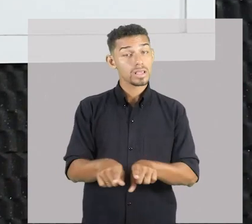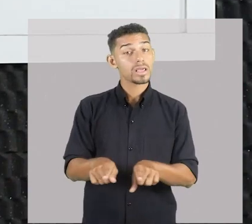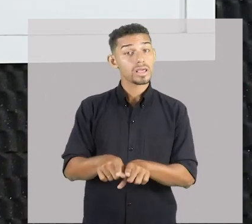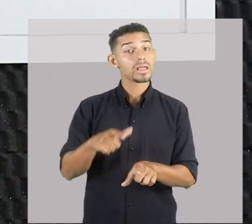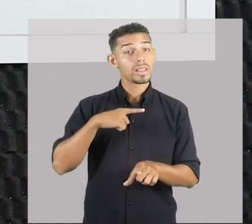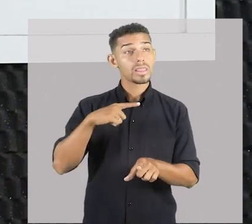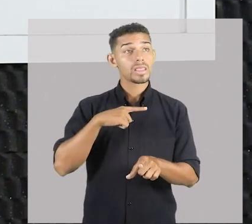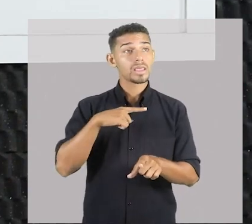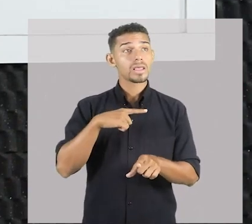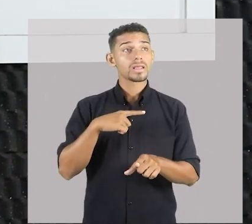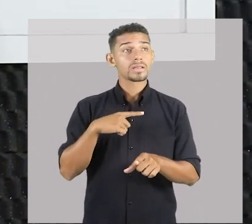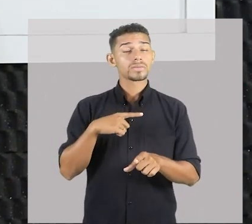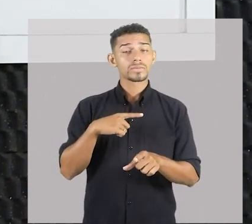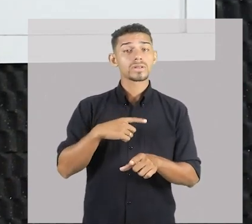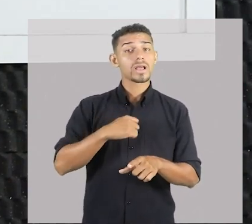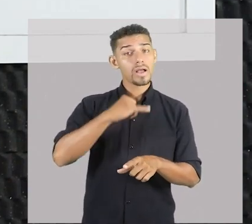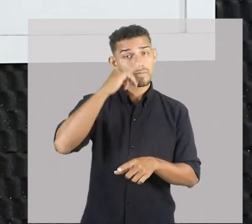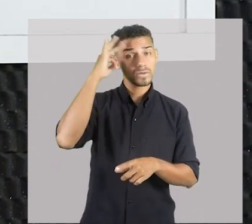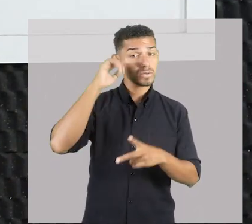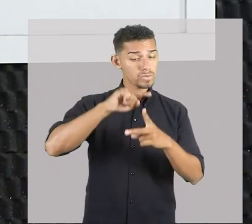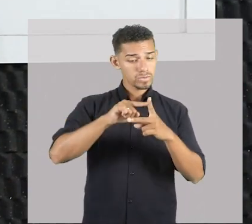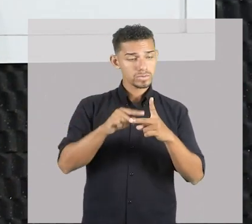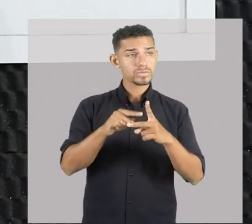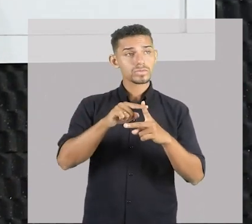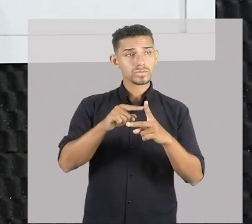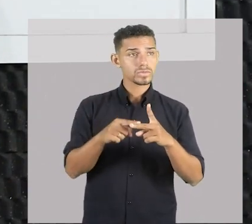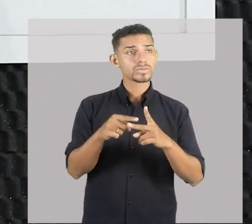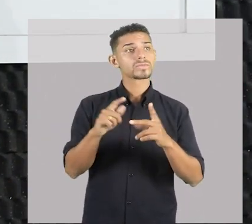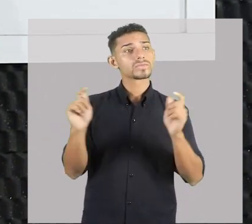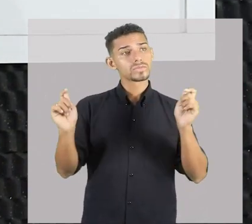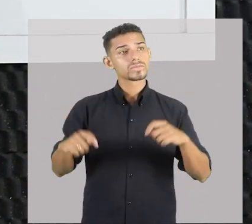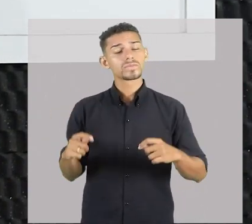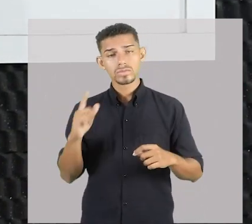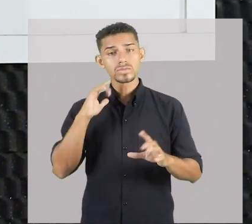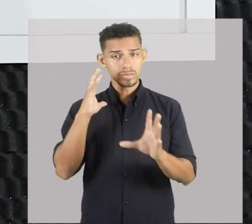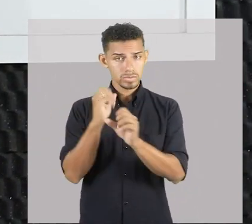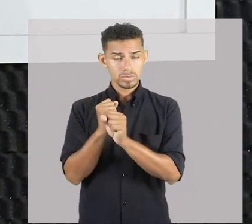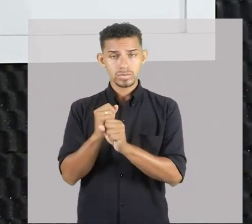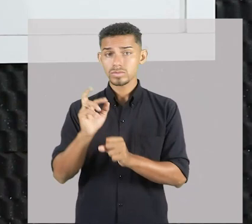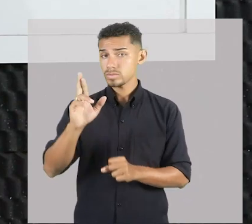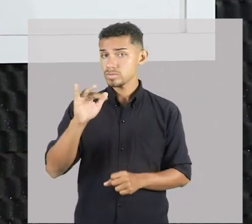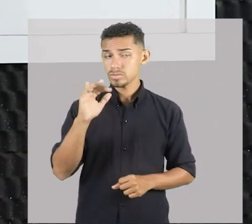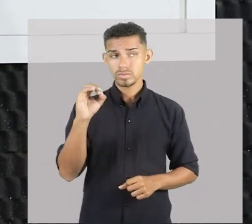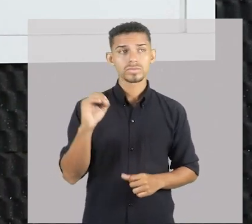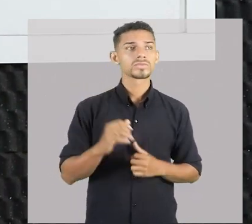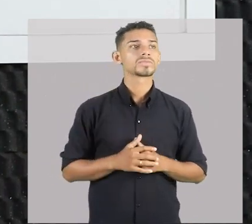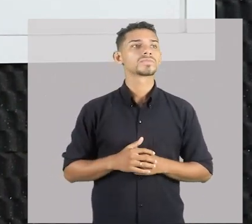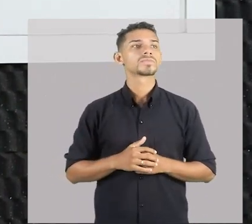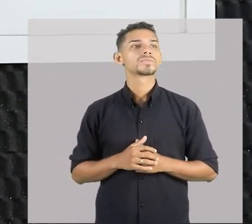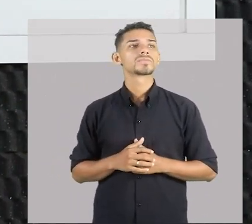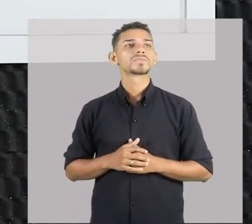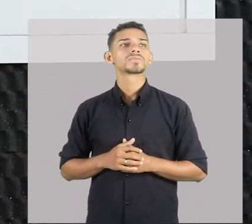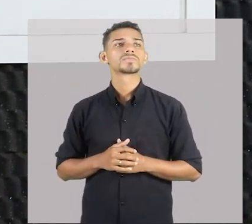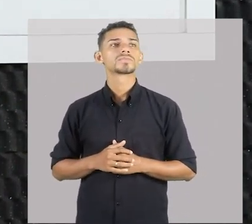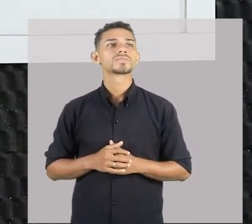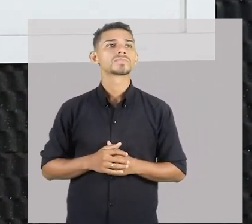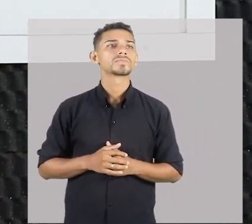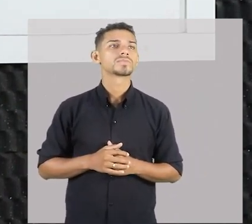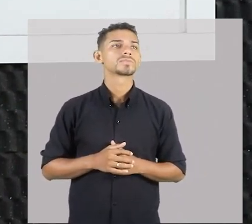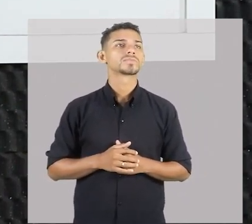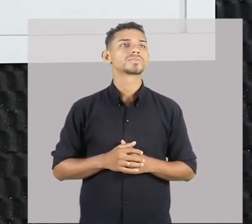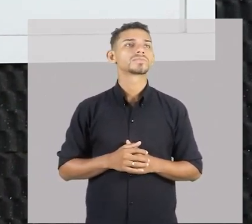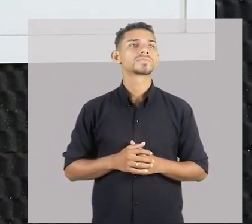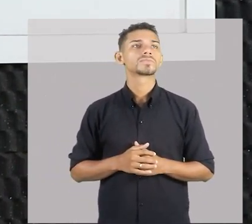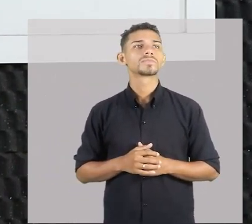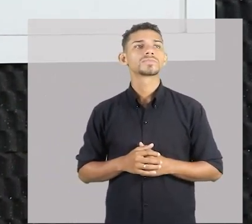Eu vou usar essa primeira fórmula porque eu tenho a velocidade angular, tenho o raio, eu vou calcular a velocidade escalar. Tá? Então vamos para a primeira aqui,